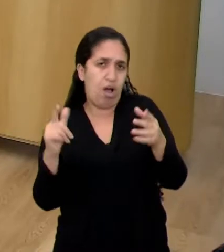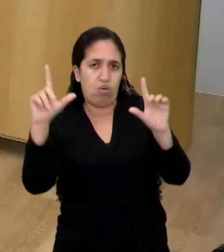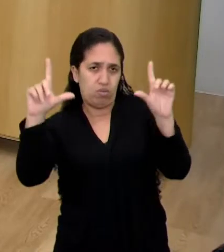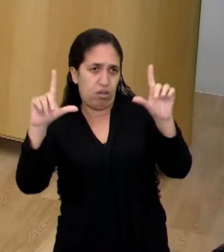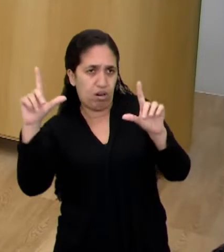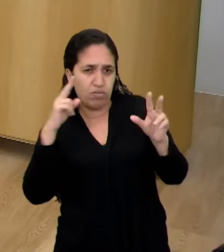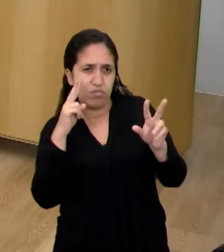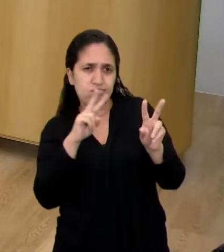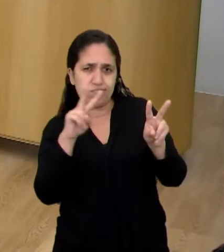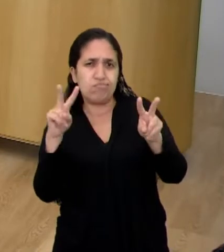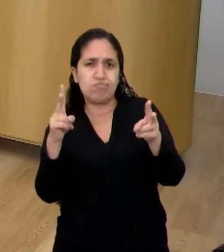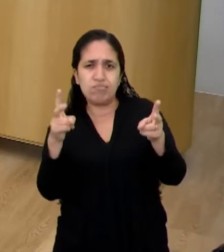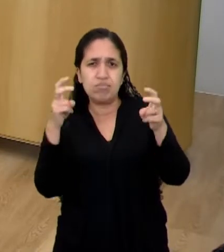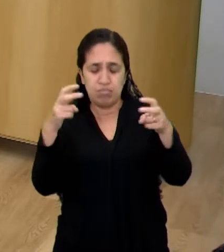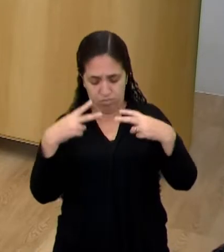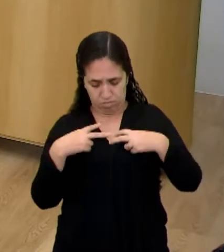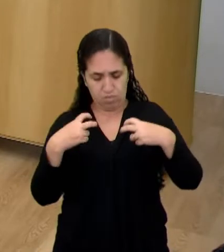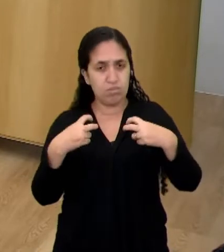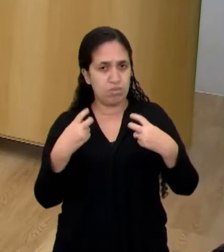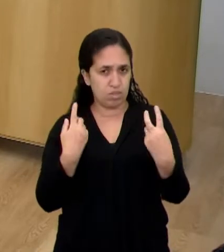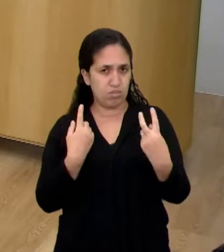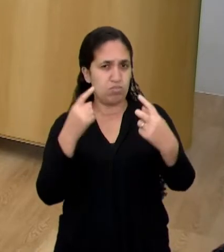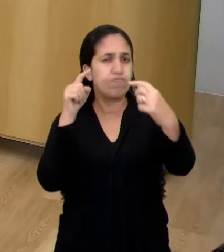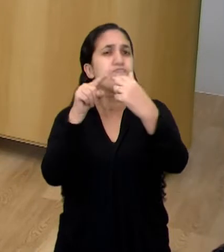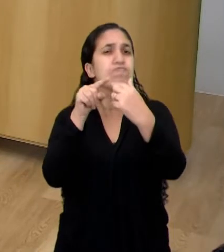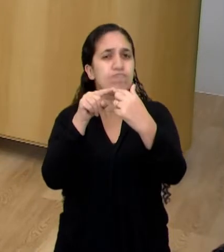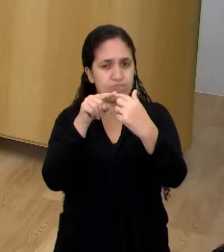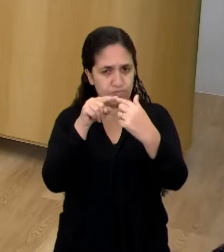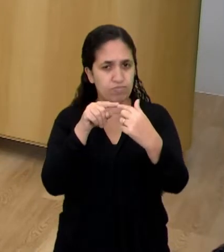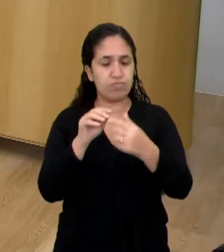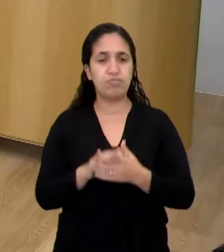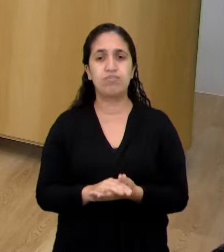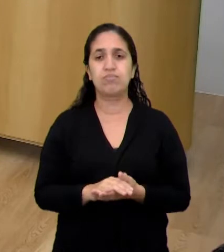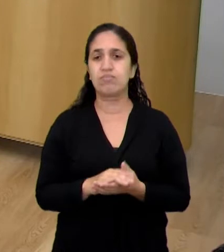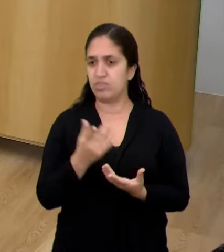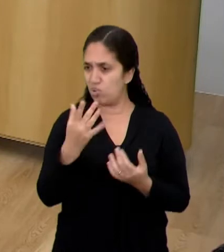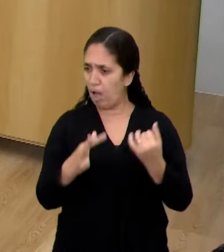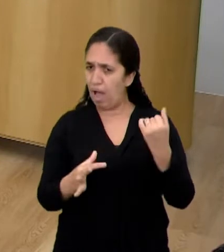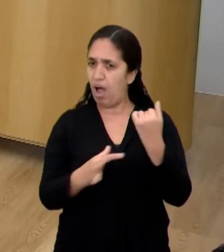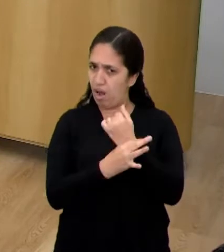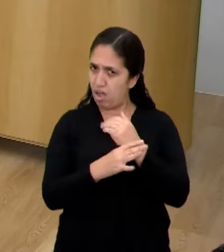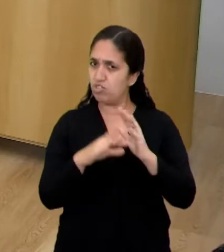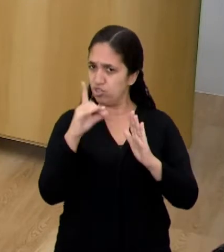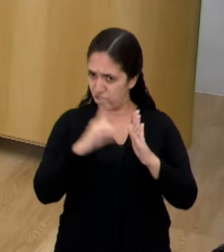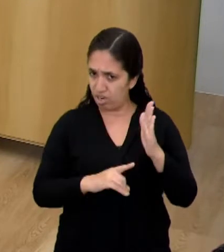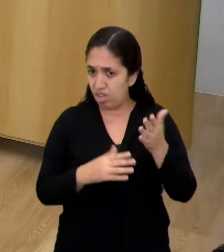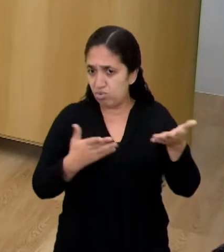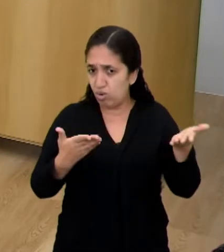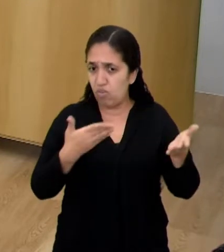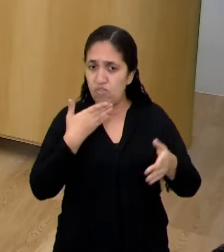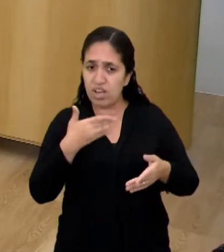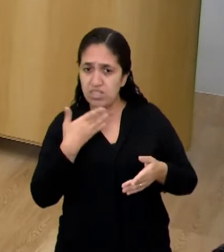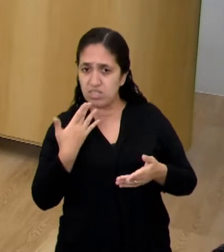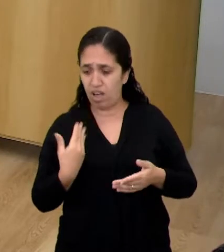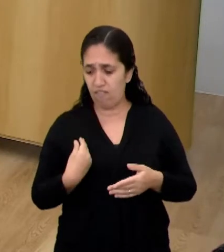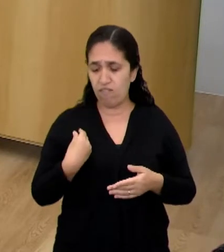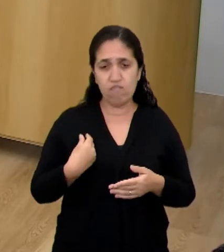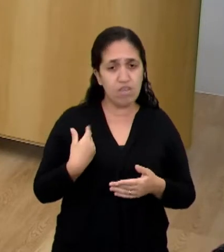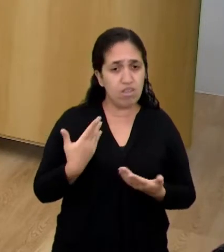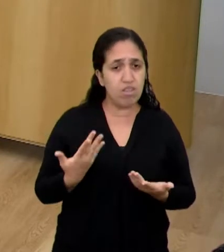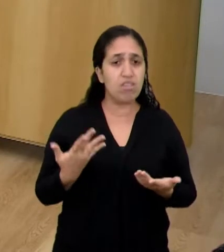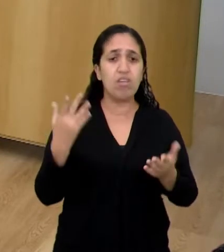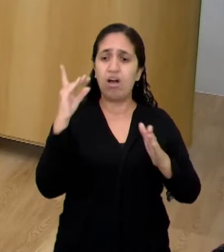pensar nesse contexto, né? Isso aí você acha que garante direito, ou seja, facilita a vida, dá para